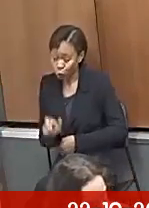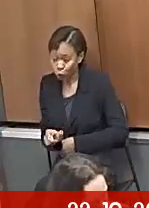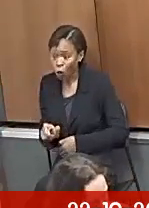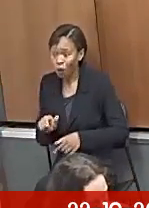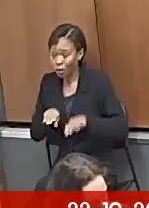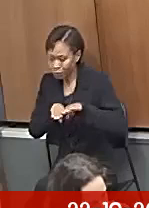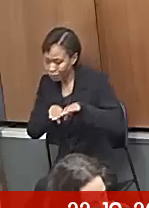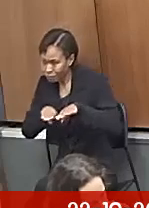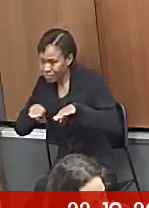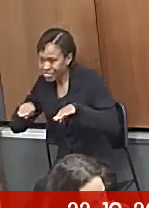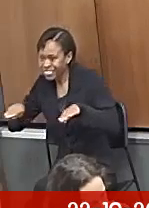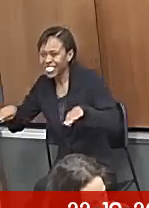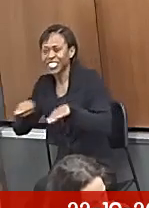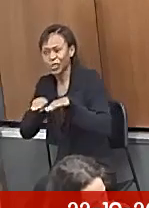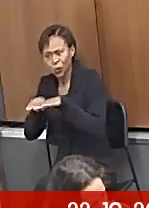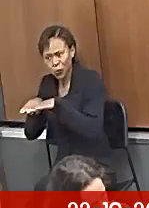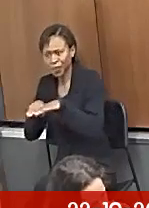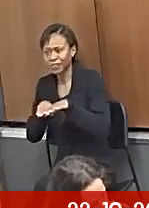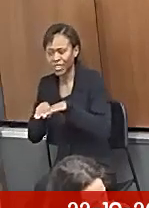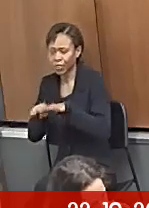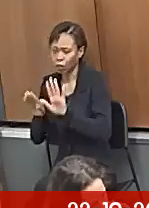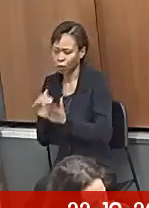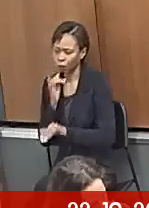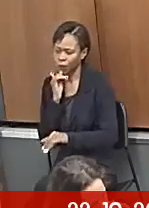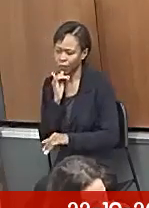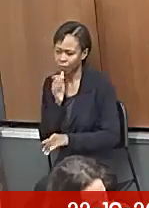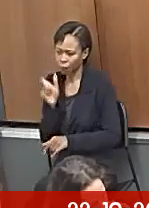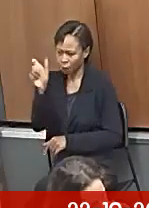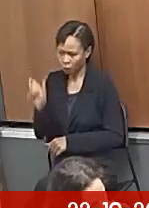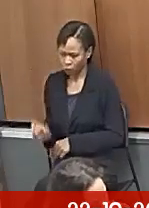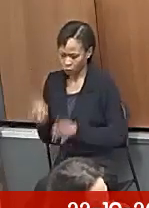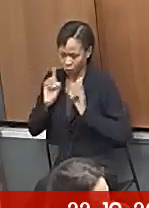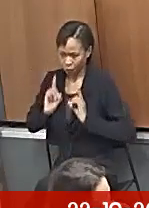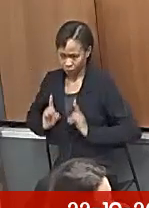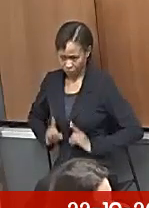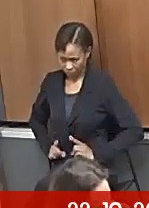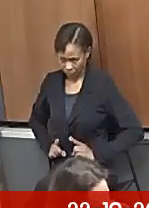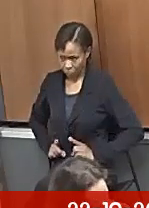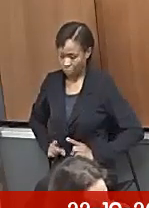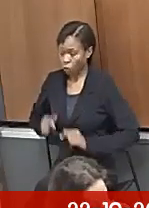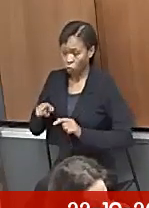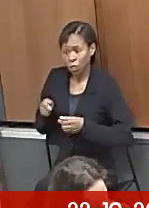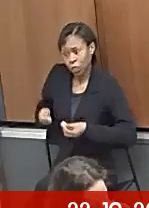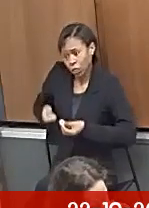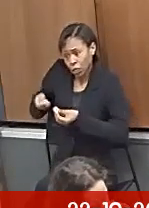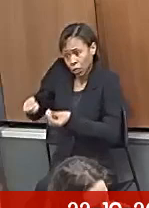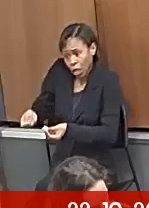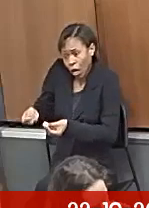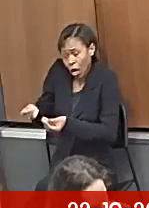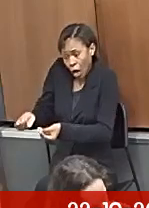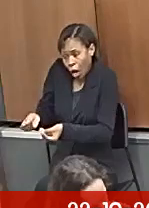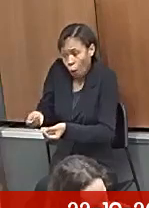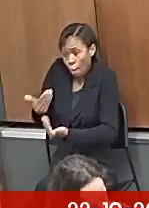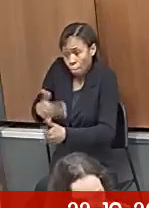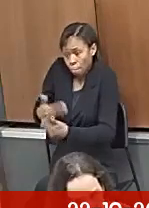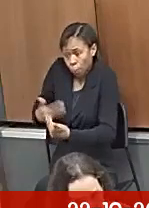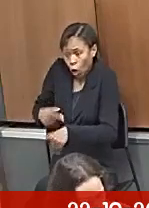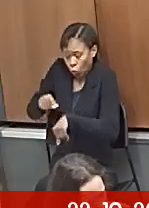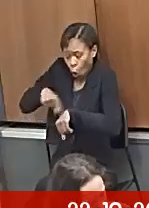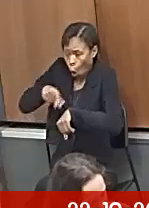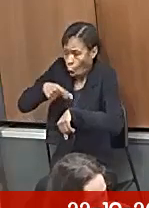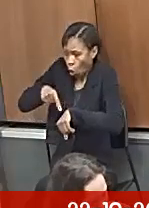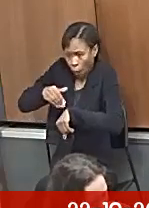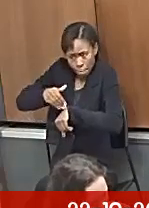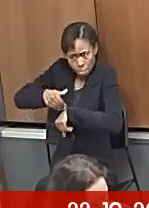dar um exemplo básico. Se você tem uma pessoa com determinado tipo de deficiência, nada impede que você dê uma prova com um tempo maior para ela fazer. Você